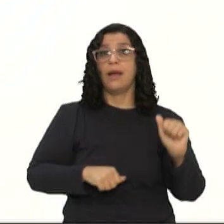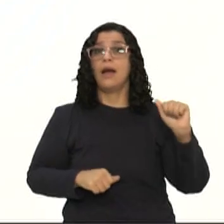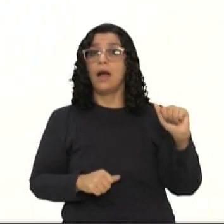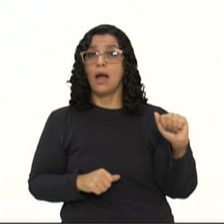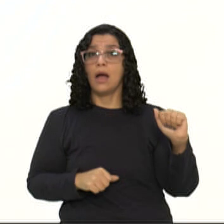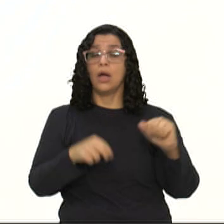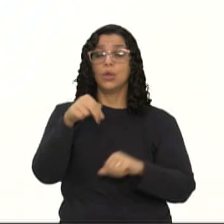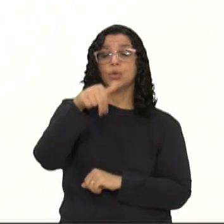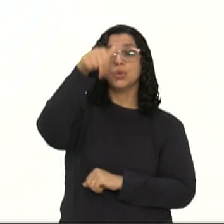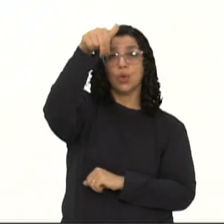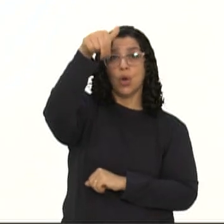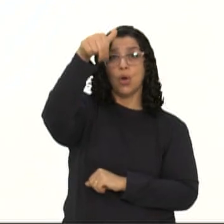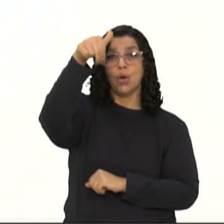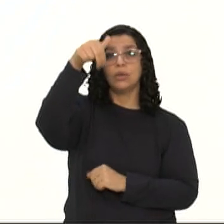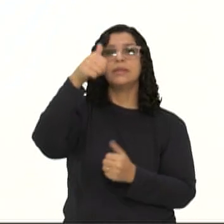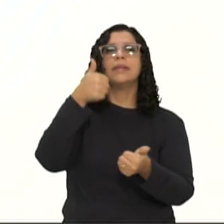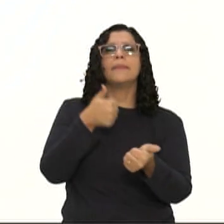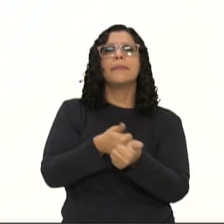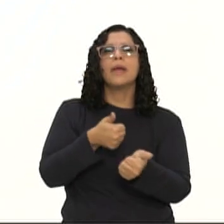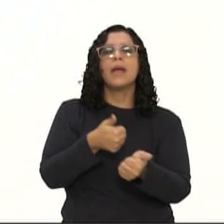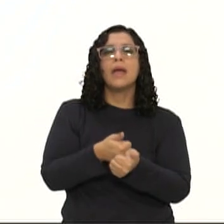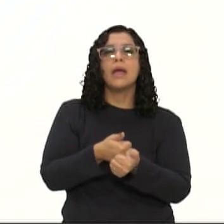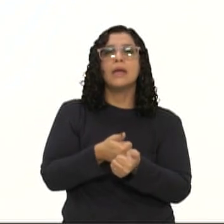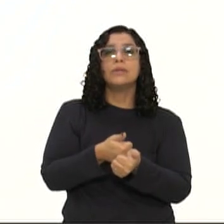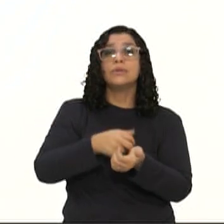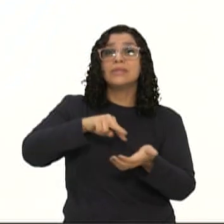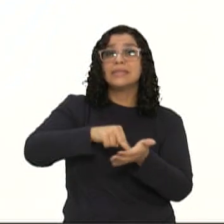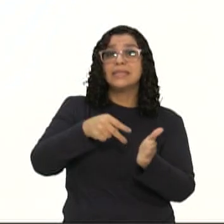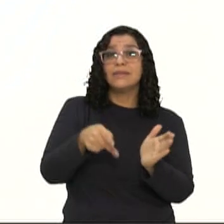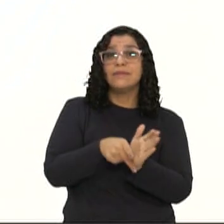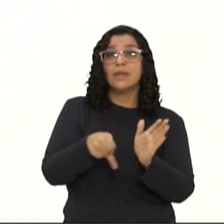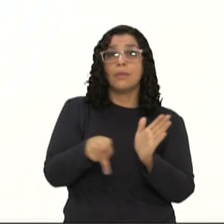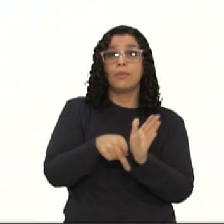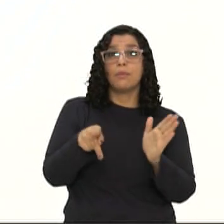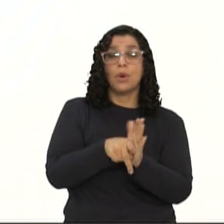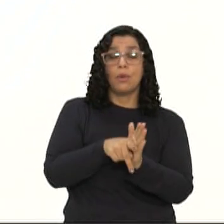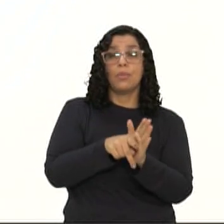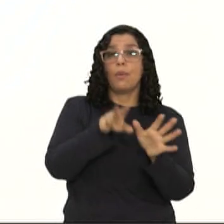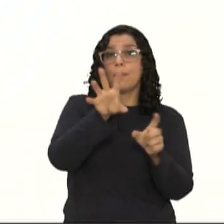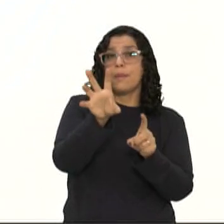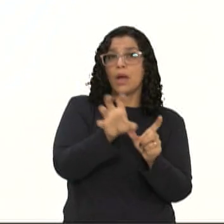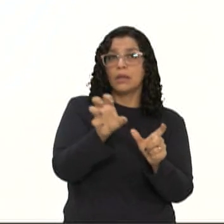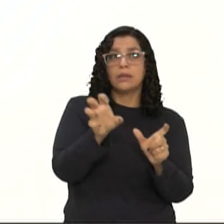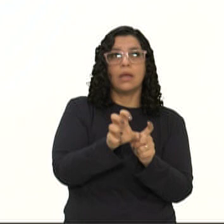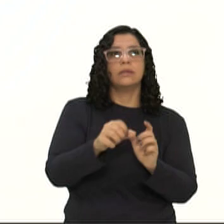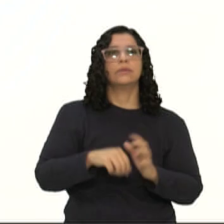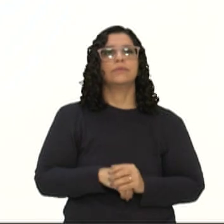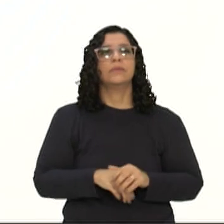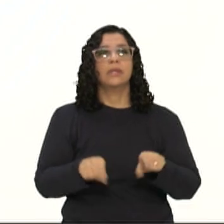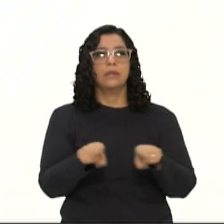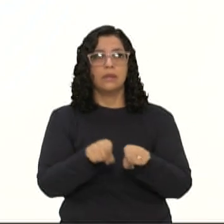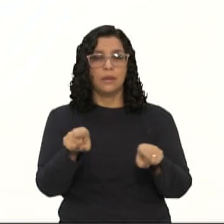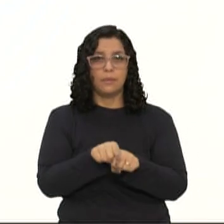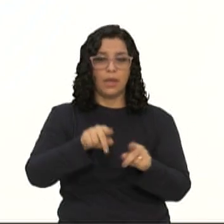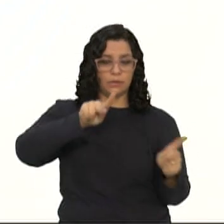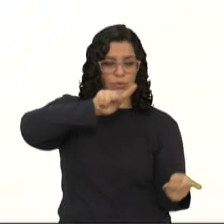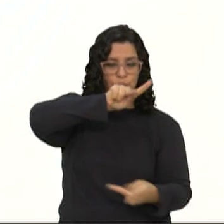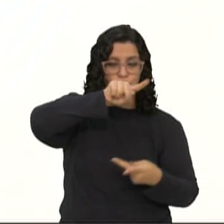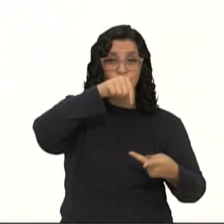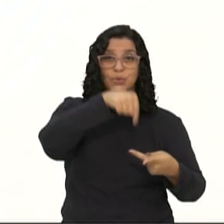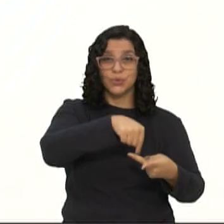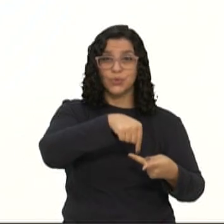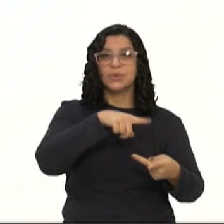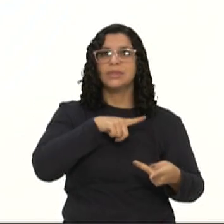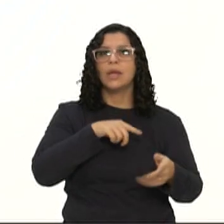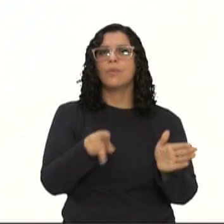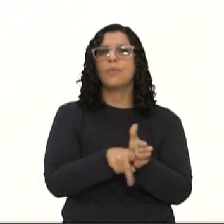O polo norte geográfico fica próximo ao polo norte magnético. Letra B. O polo sul geográfico fica